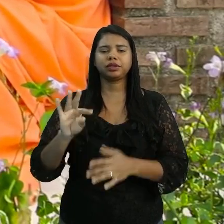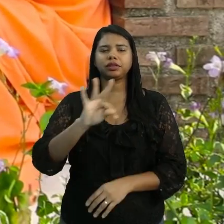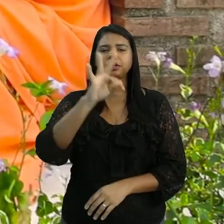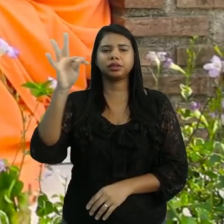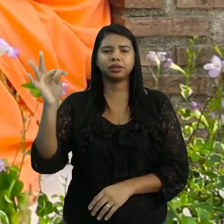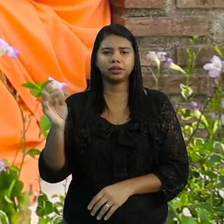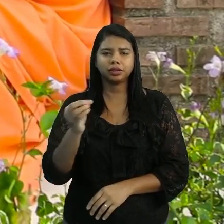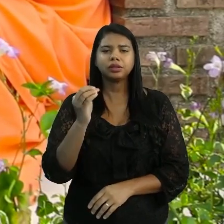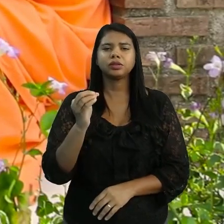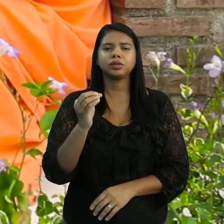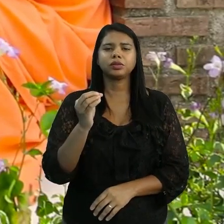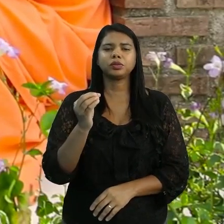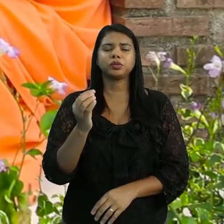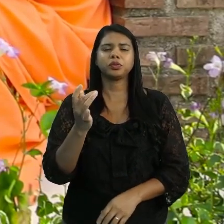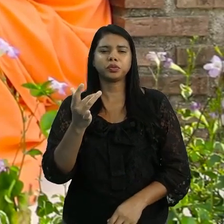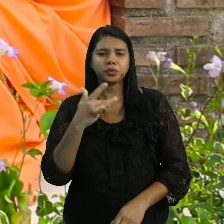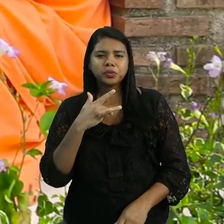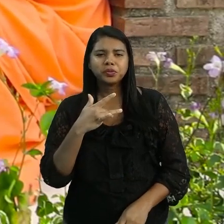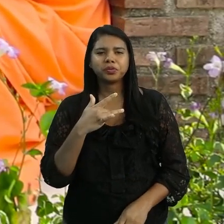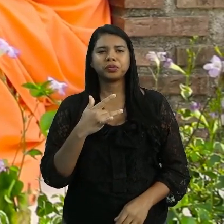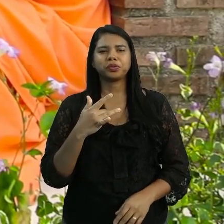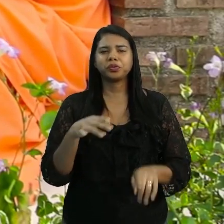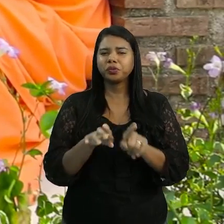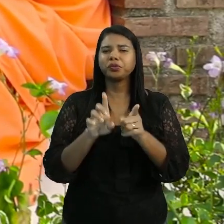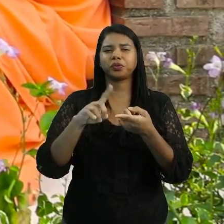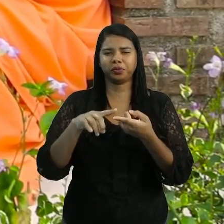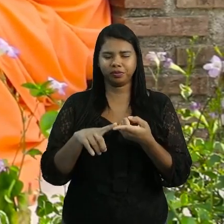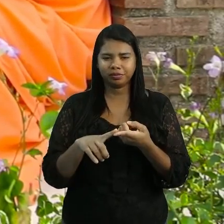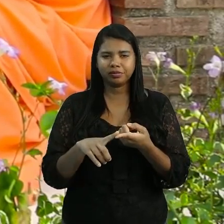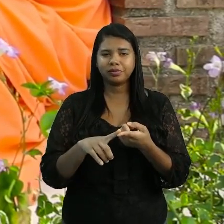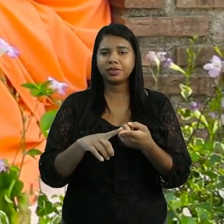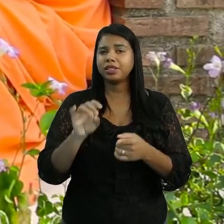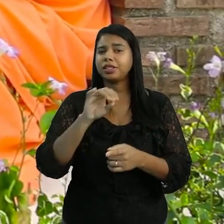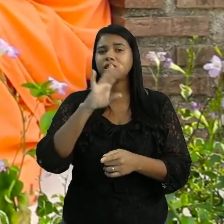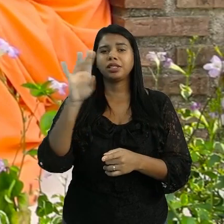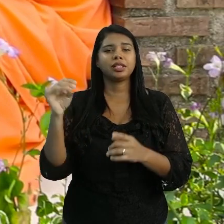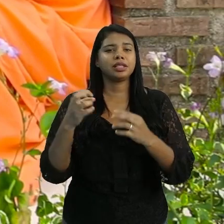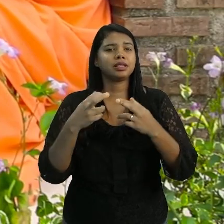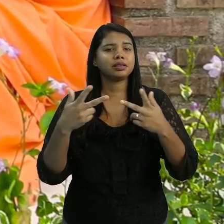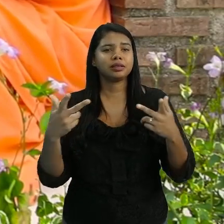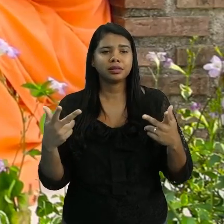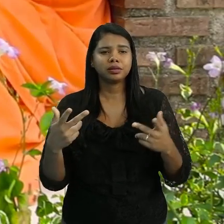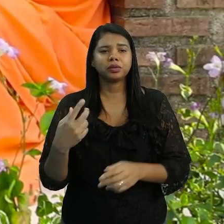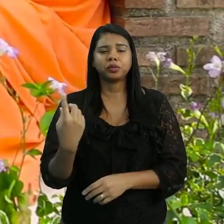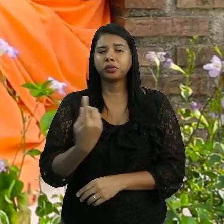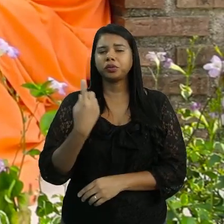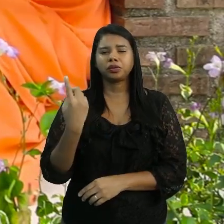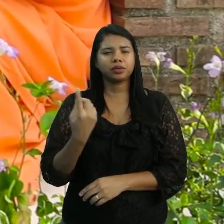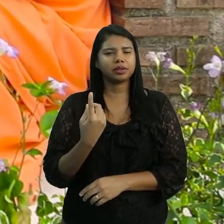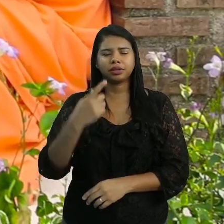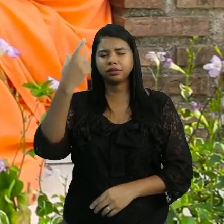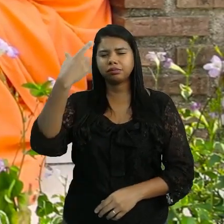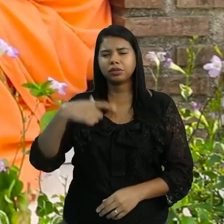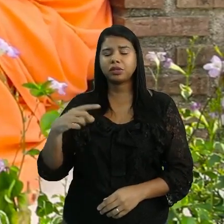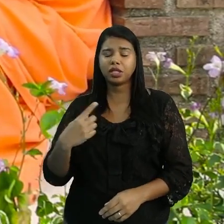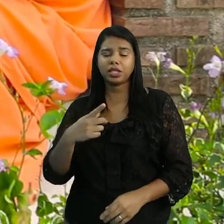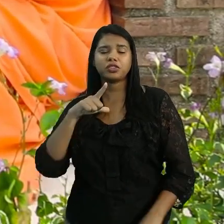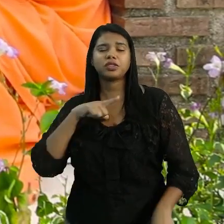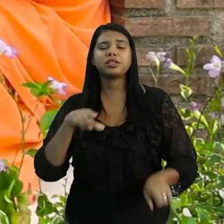ser absoluto, para ser tudo, ele também precisa possuir uma personalidade. Só que é a personalidade perfeita,